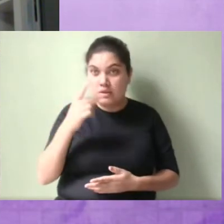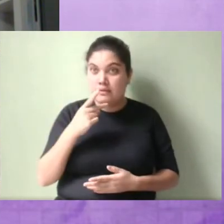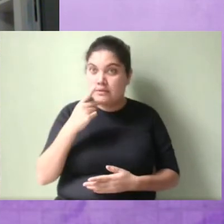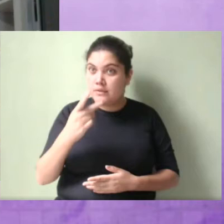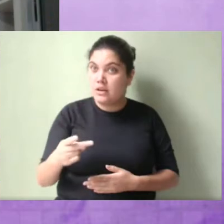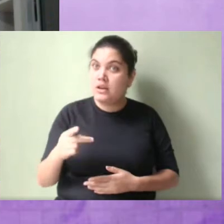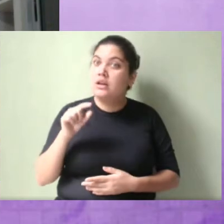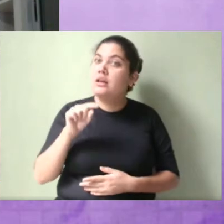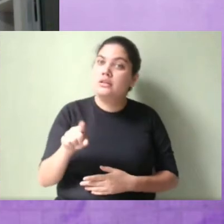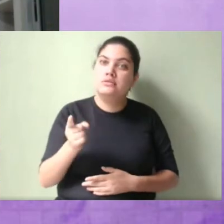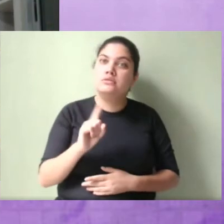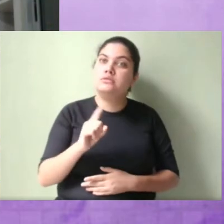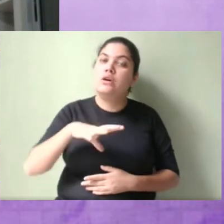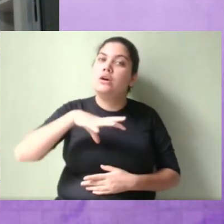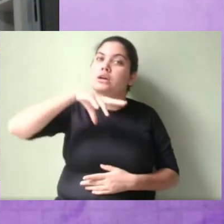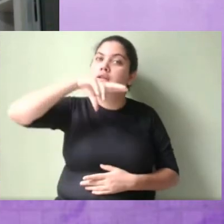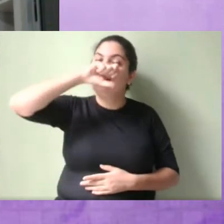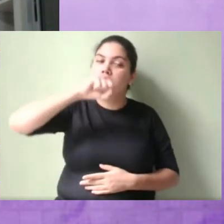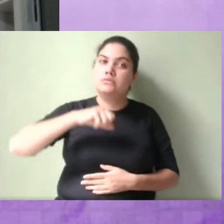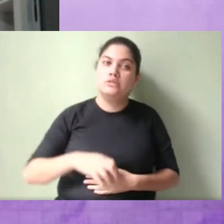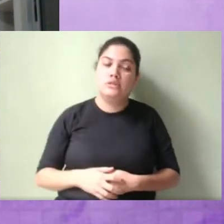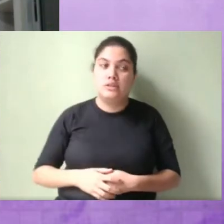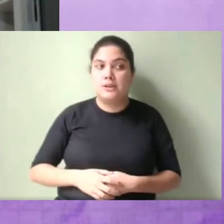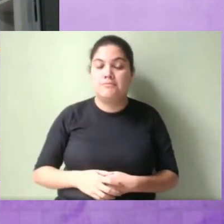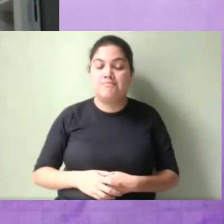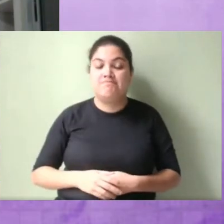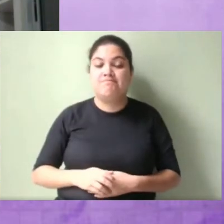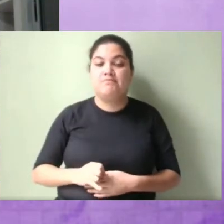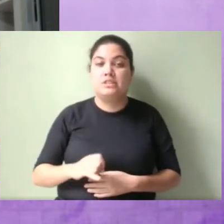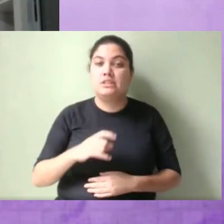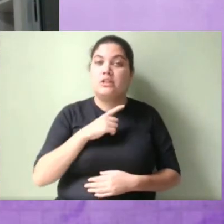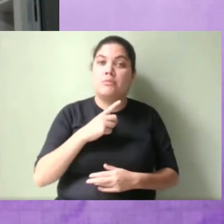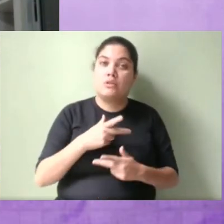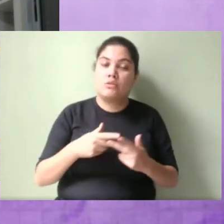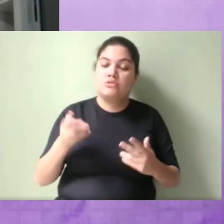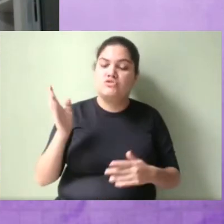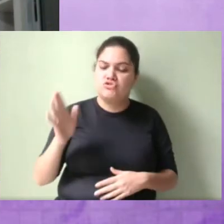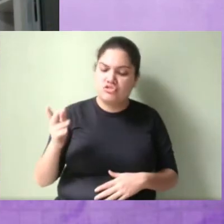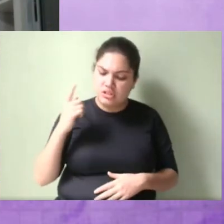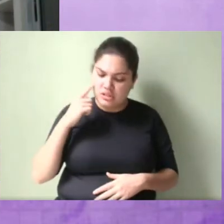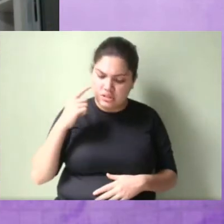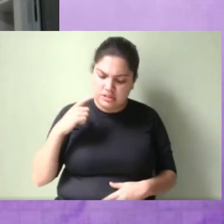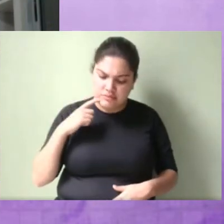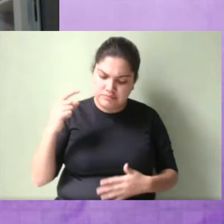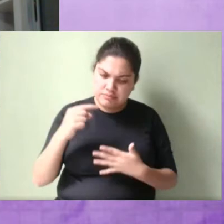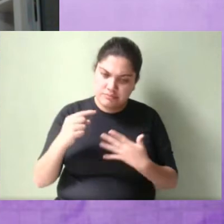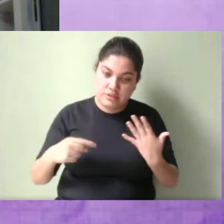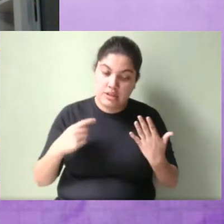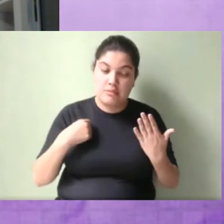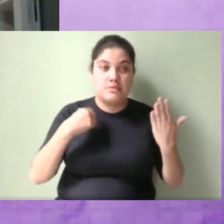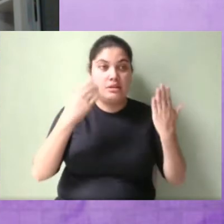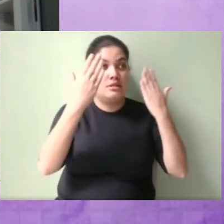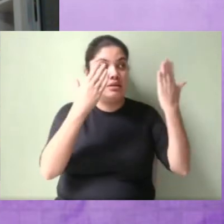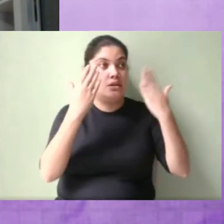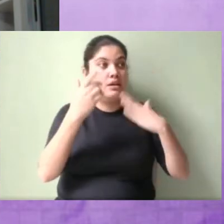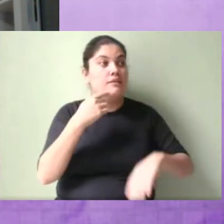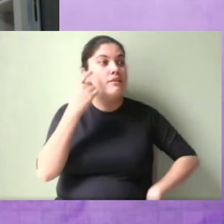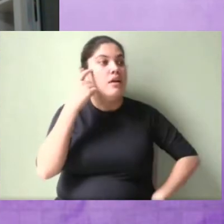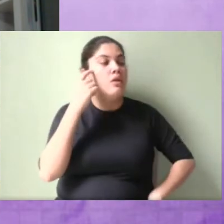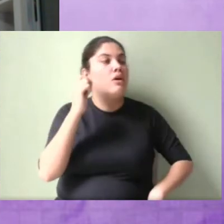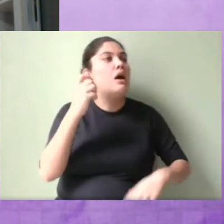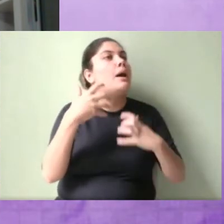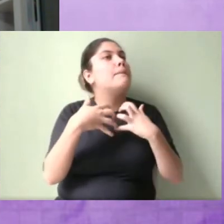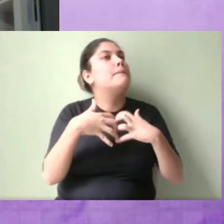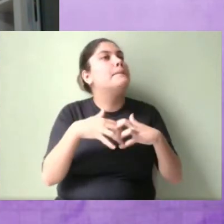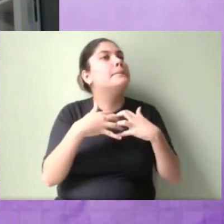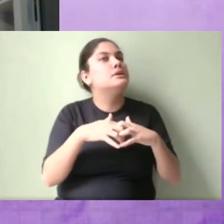10 segundos, você já está sentenciada, né? Então, eu acho que é trabalhar isso mesmo dentro da instituição, com o nosso